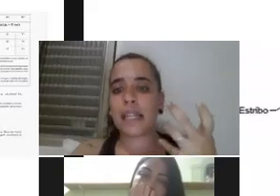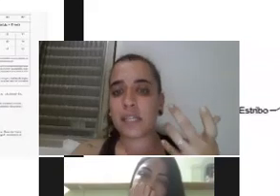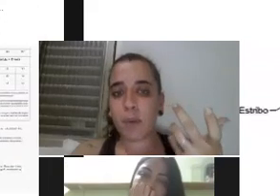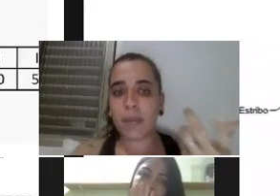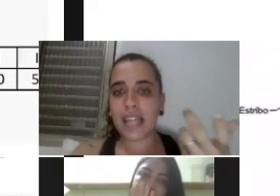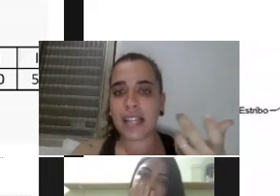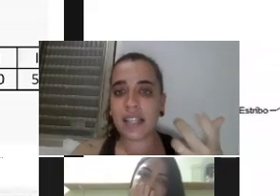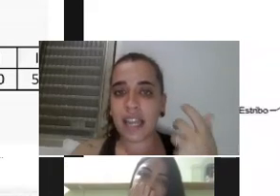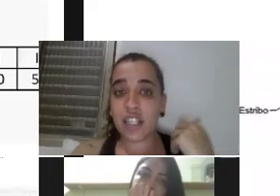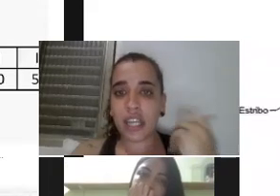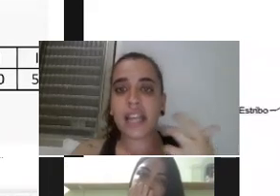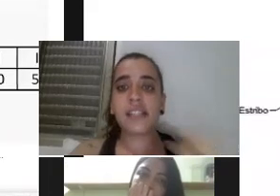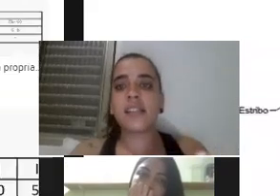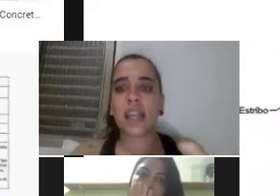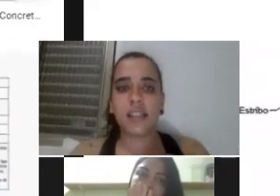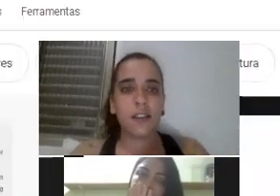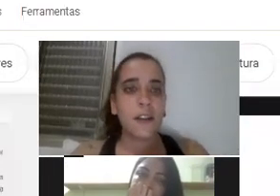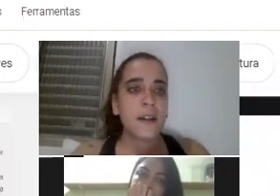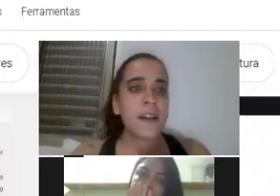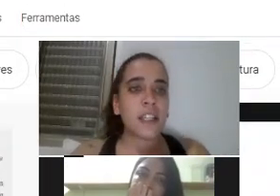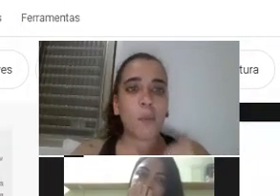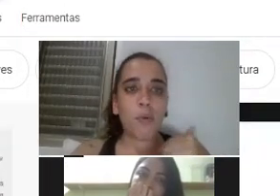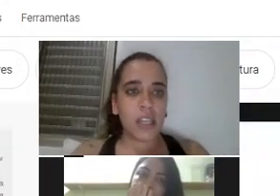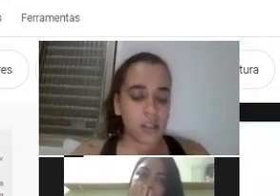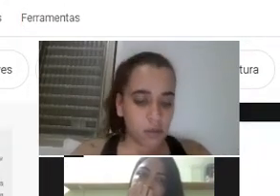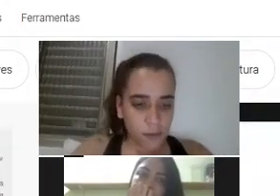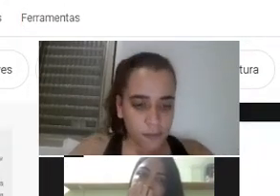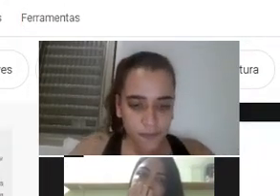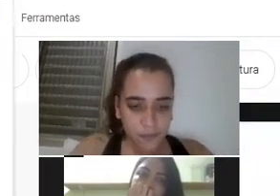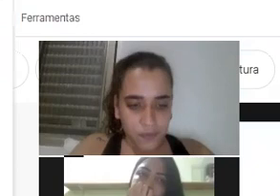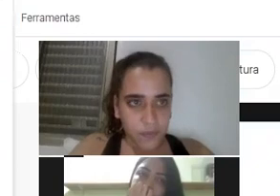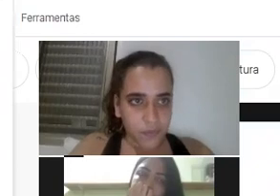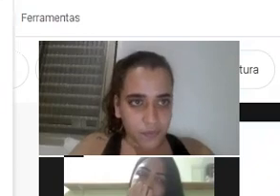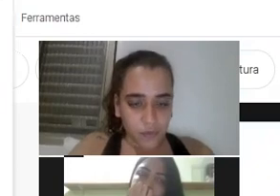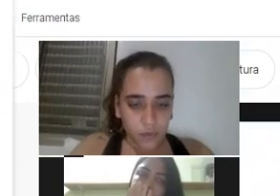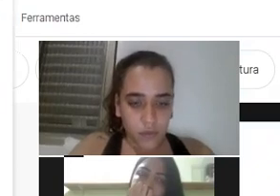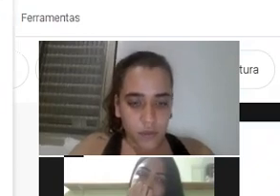começa a perder as propriedades dele de resistência. Então, por isso